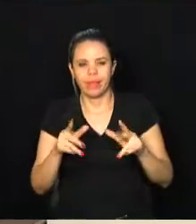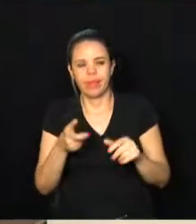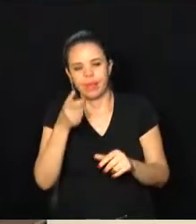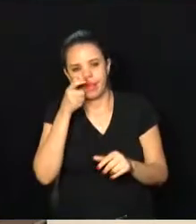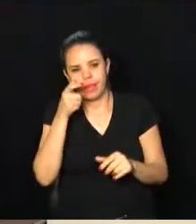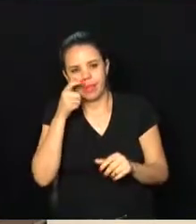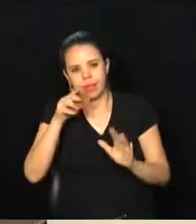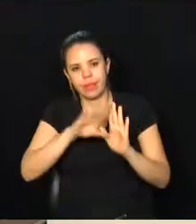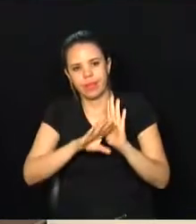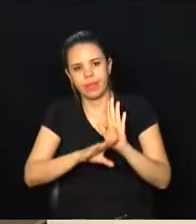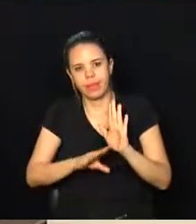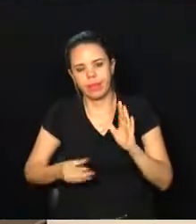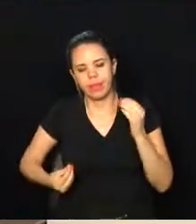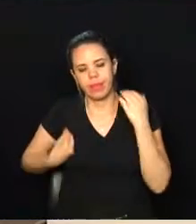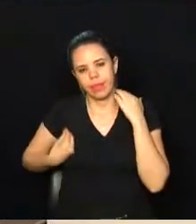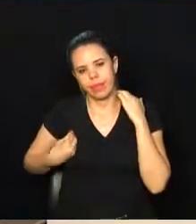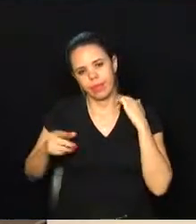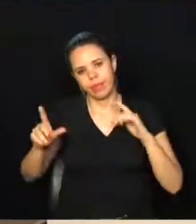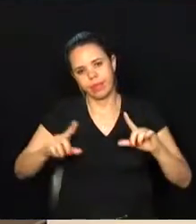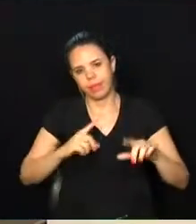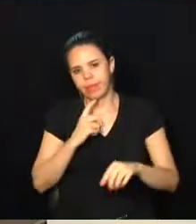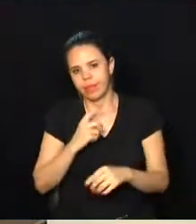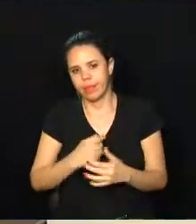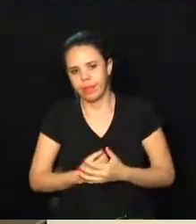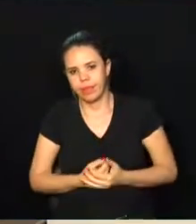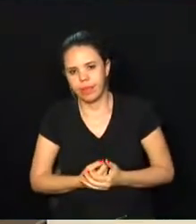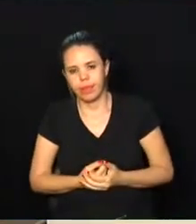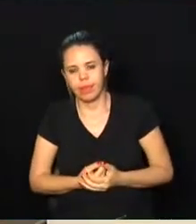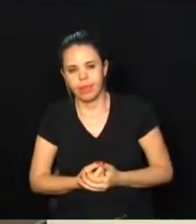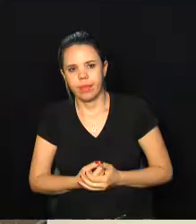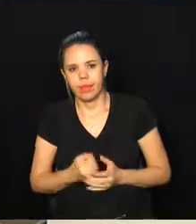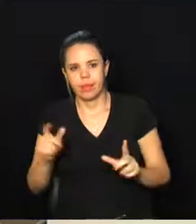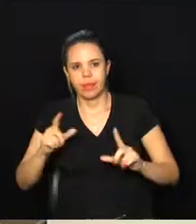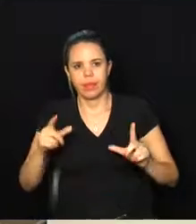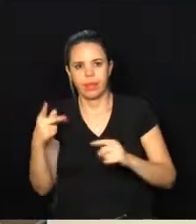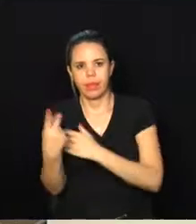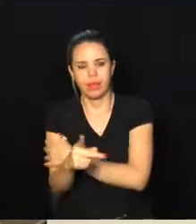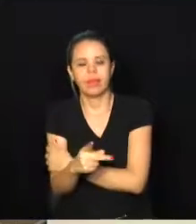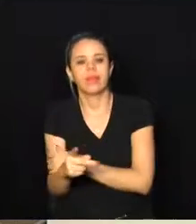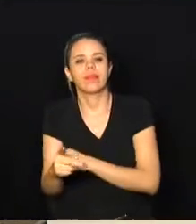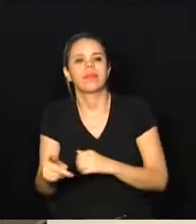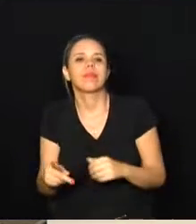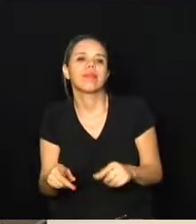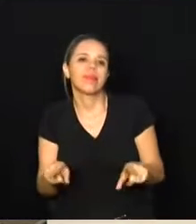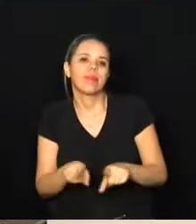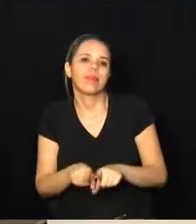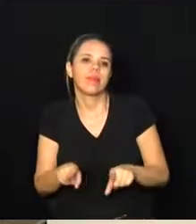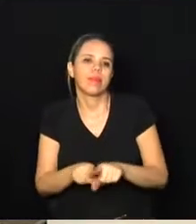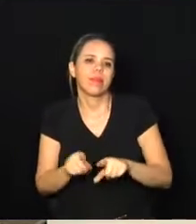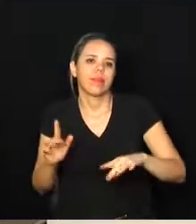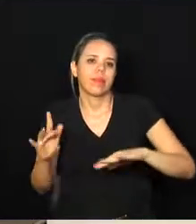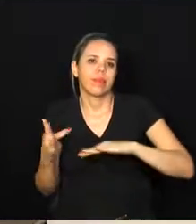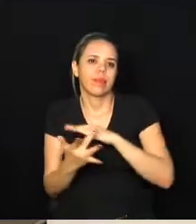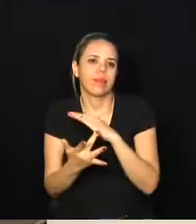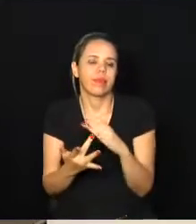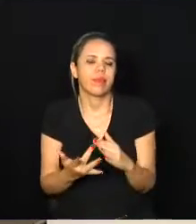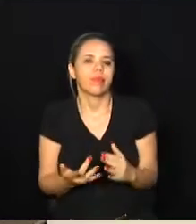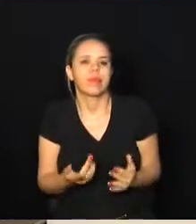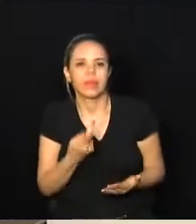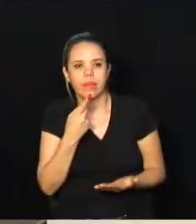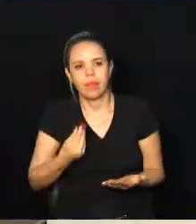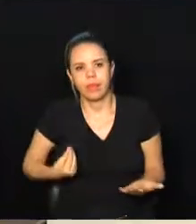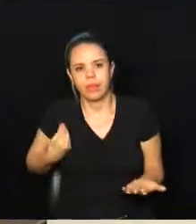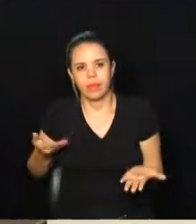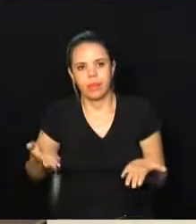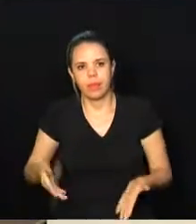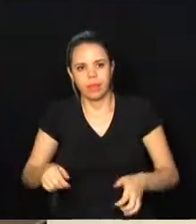acompanha a programação ao vivo aqui da TV Câmara Campinas, tanto da sua TV, pelos canais, também pelas redes sociais. Nós falamos ao vivo